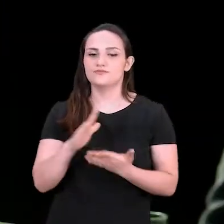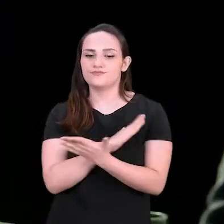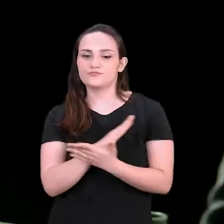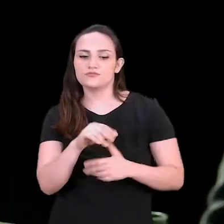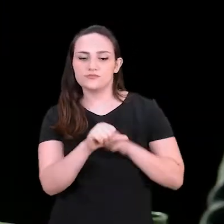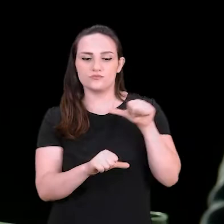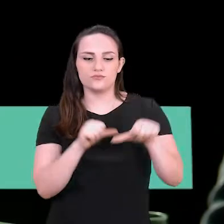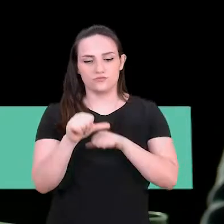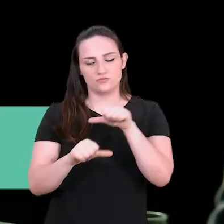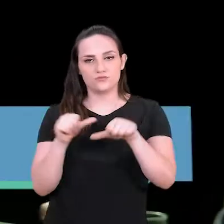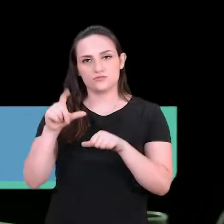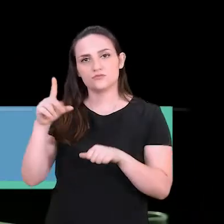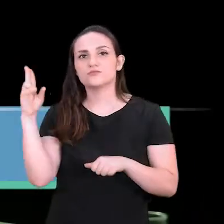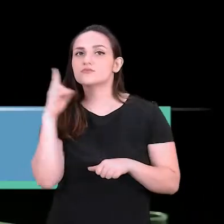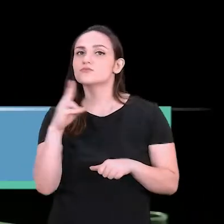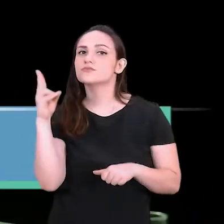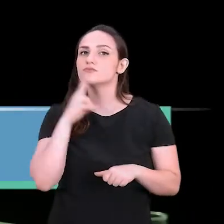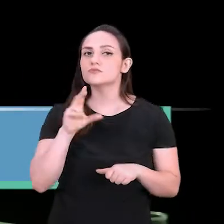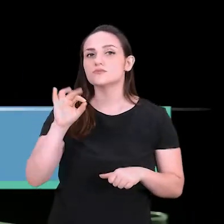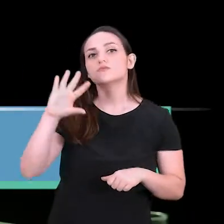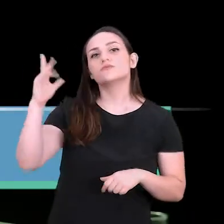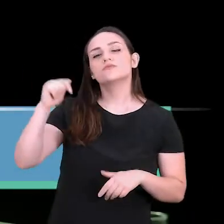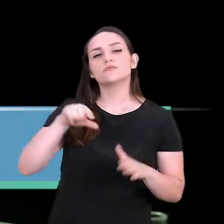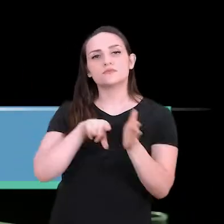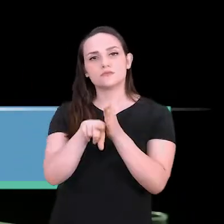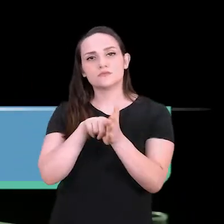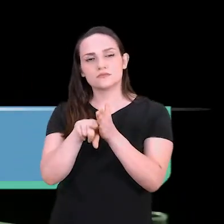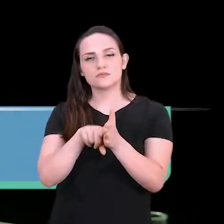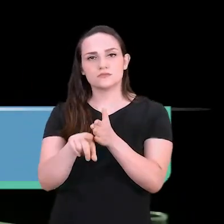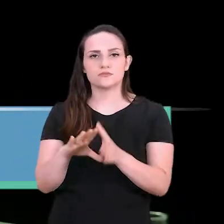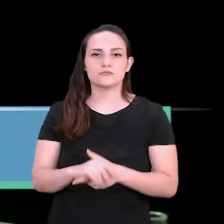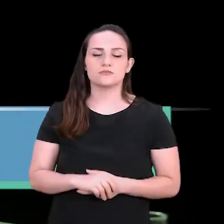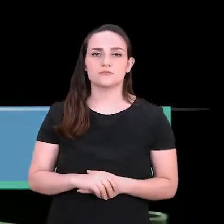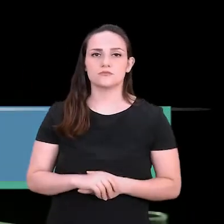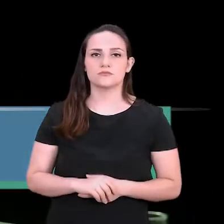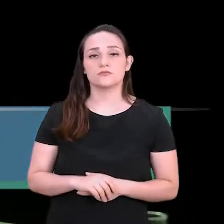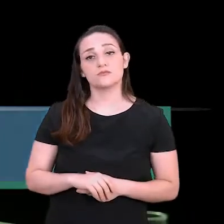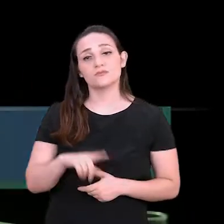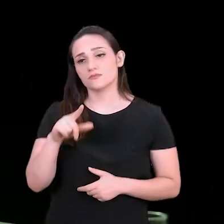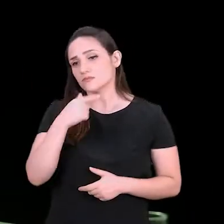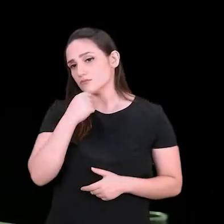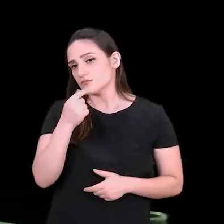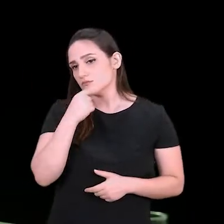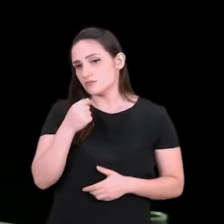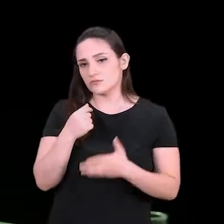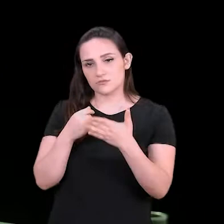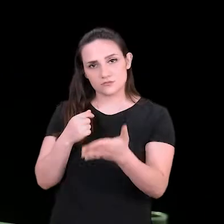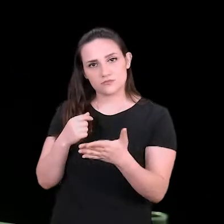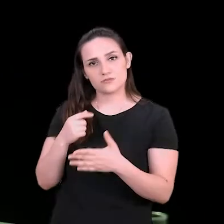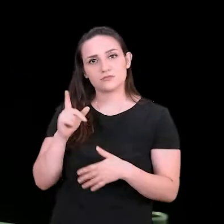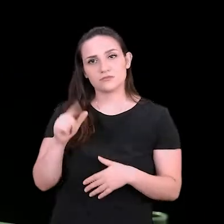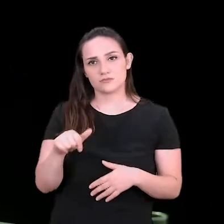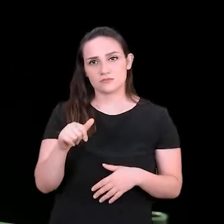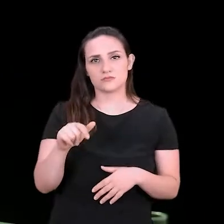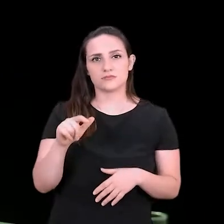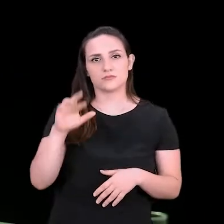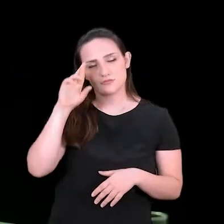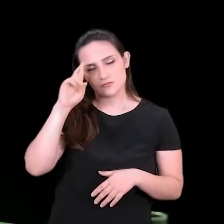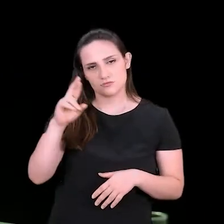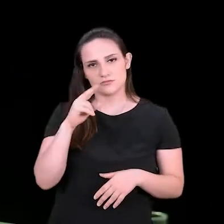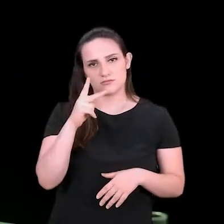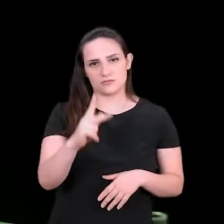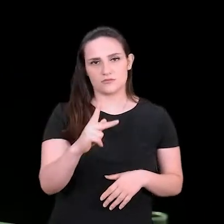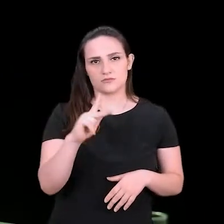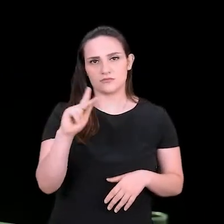Depois de algumas mutações, que é bastante comum no processo de pesquisa, o título do trabalho de pós-doutoramento de que vamos falar